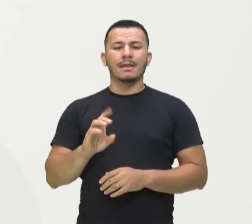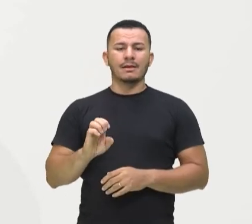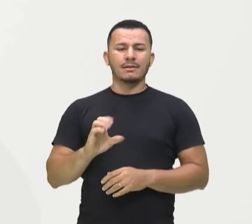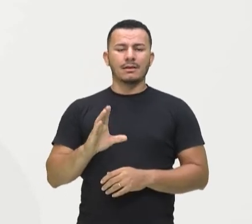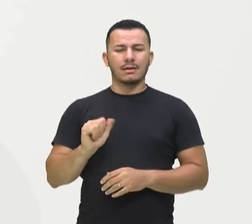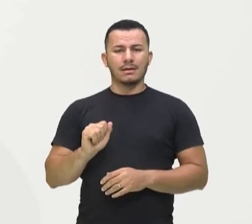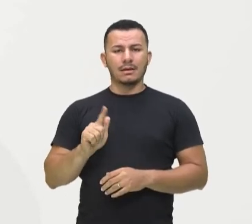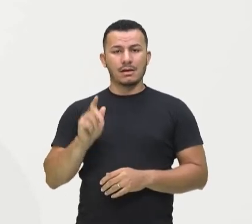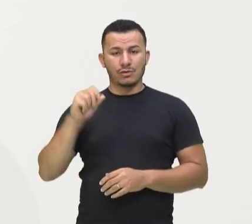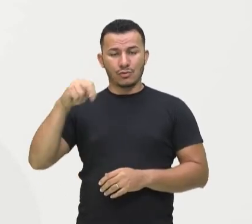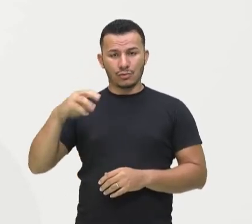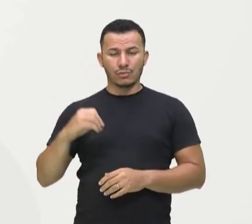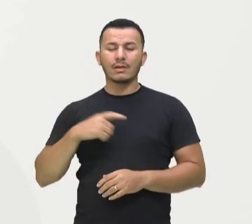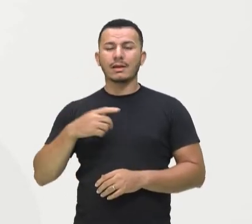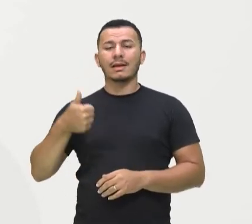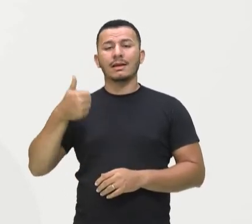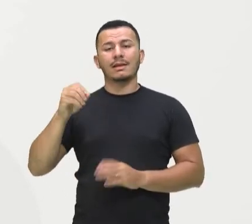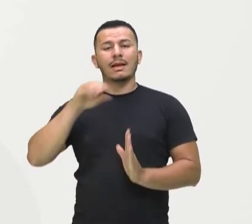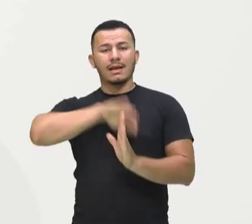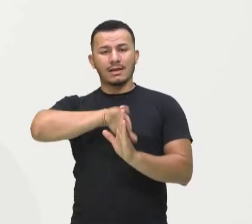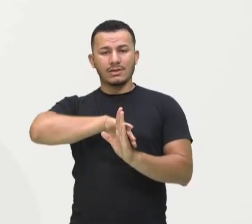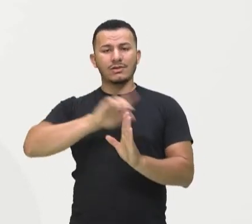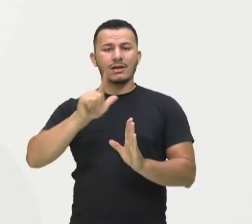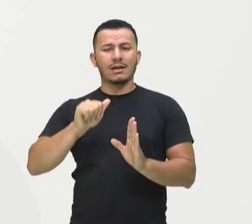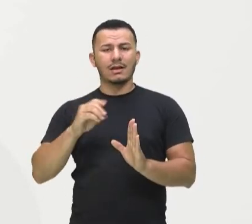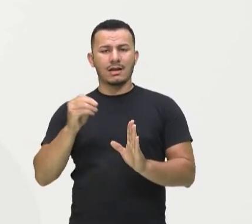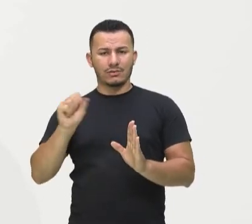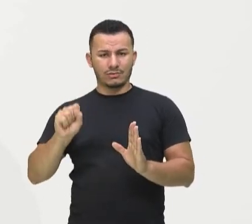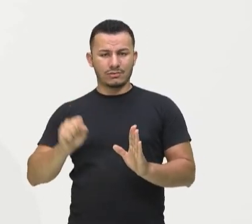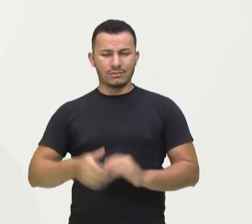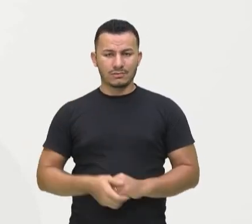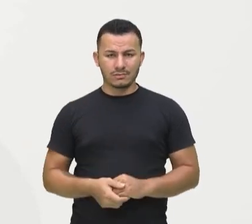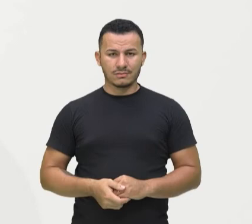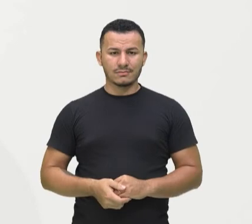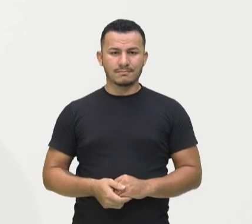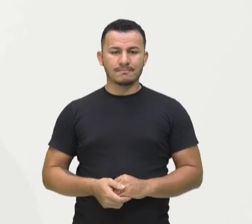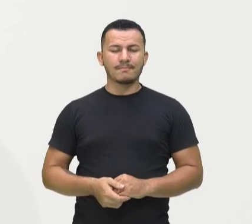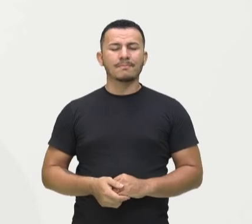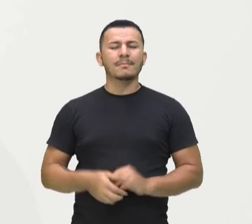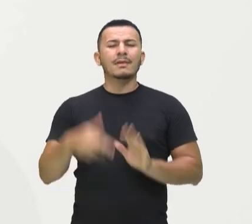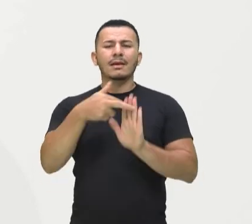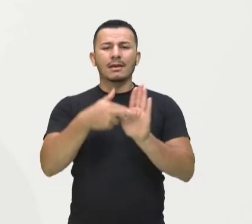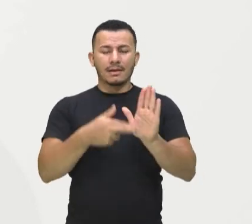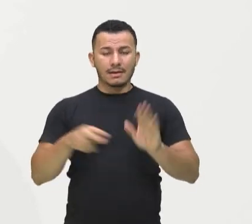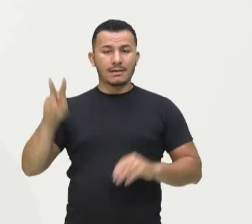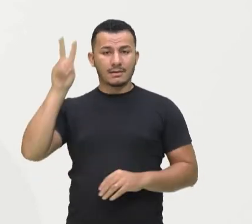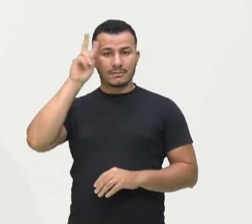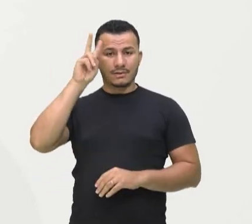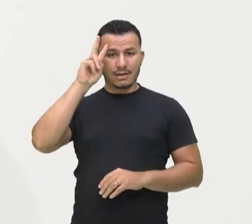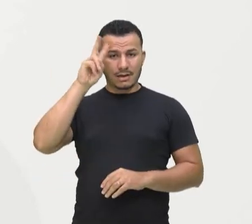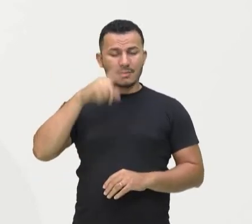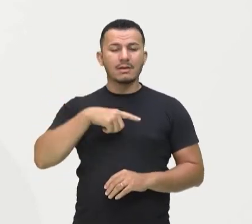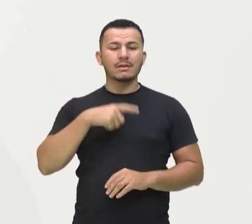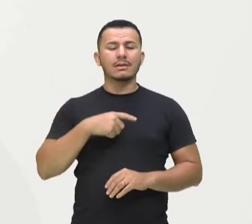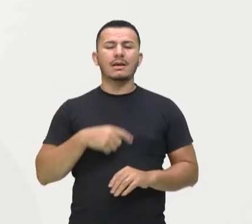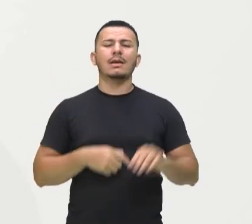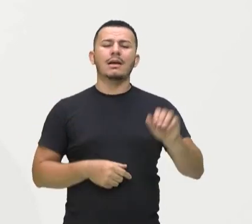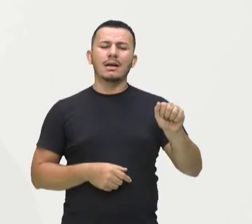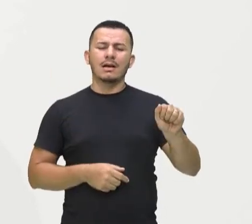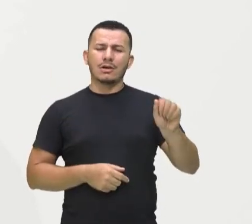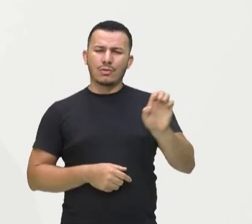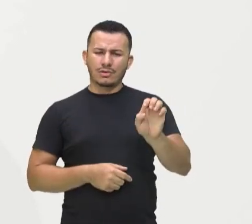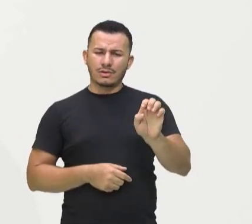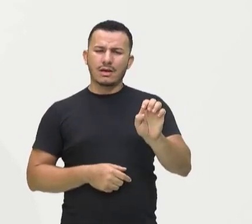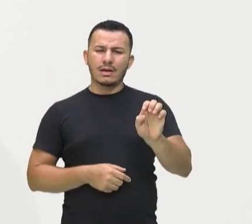tem 10 lados. Lembra da fórmula? Fórmulazinha, ó. Ângulo